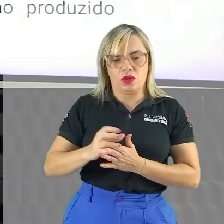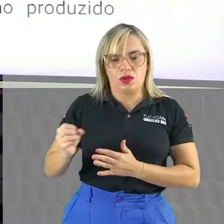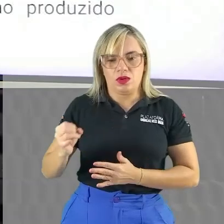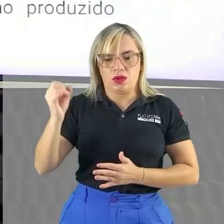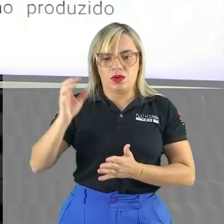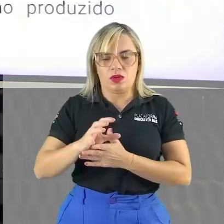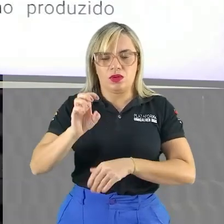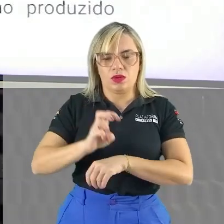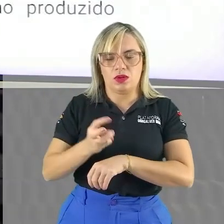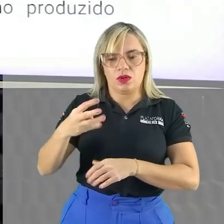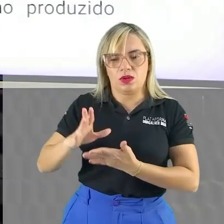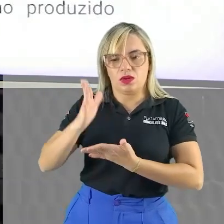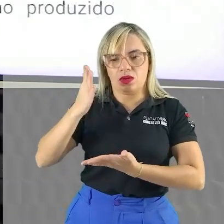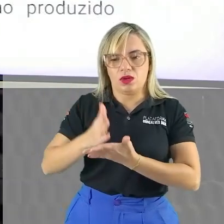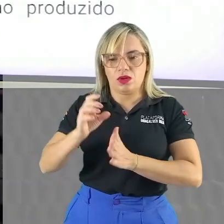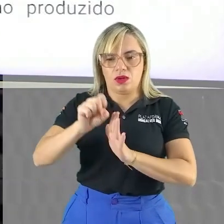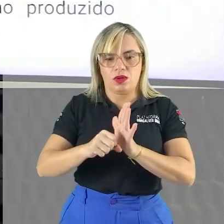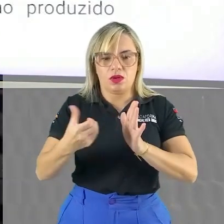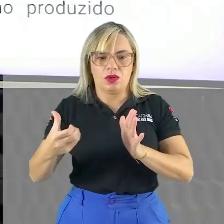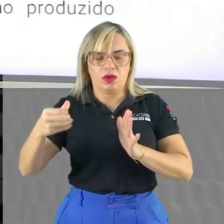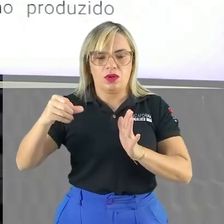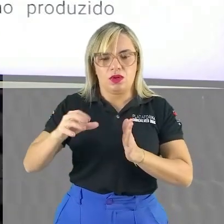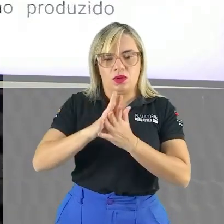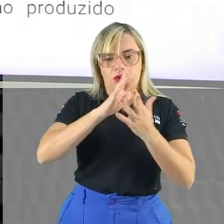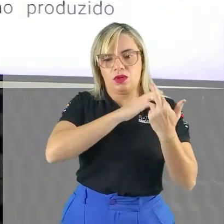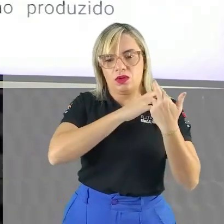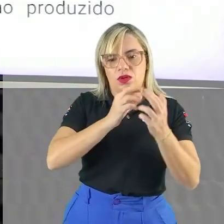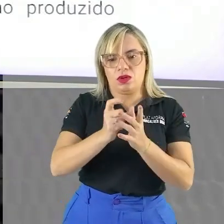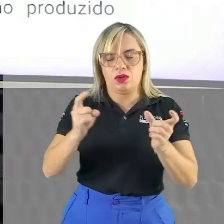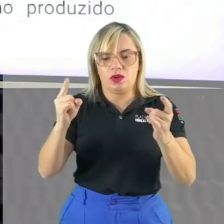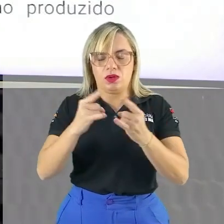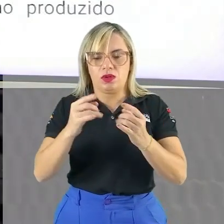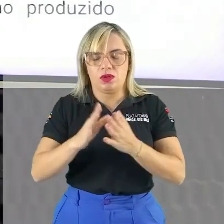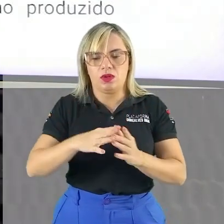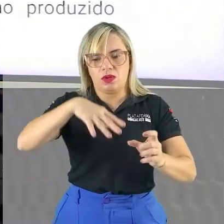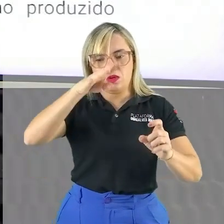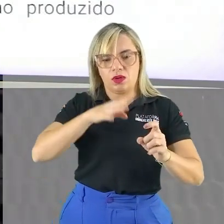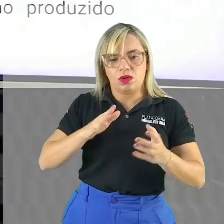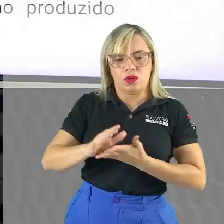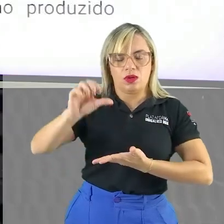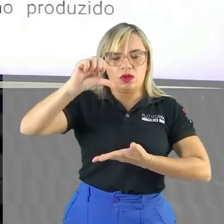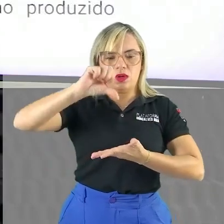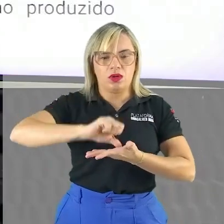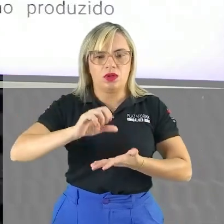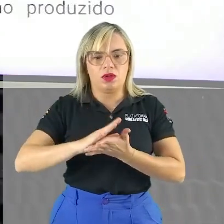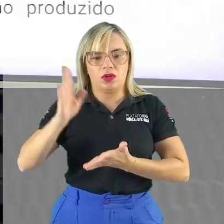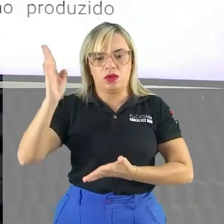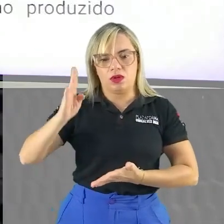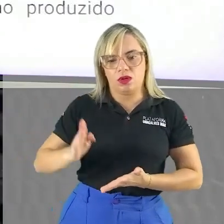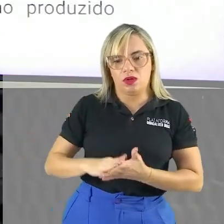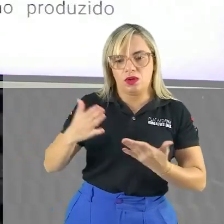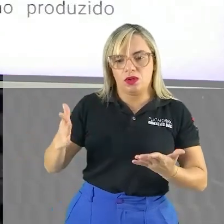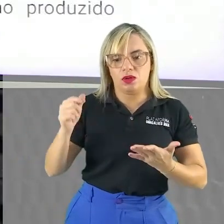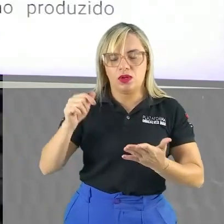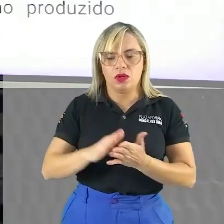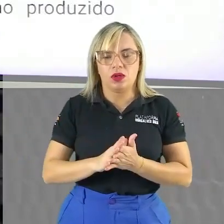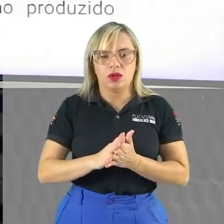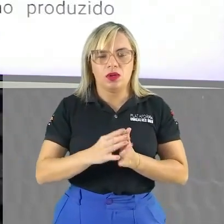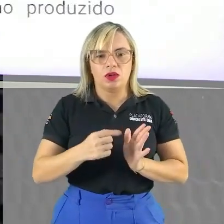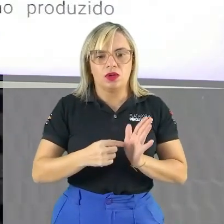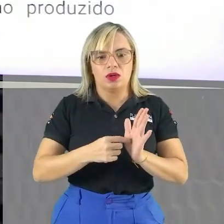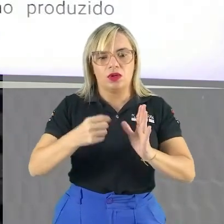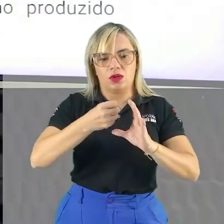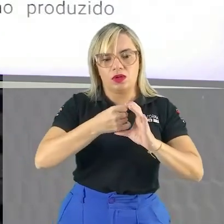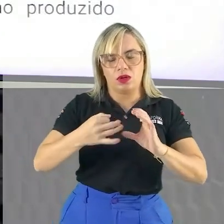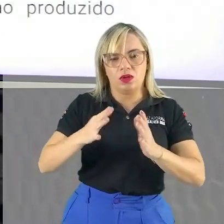sendo responsável pela instituição do mito da Atenas brasileira. Uma das marcas da atuação desse grupo foi, então, gente, há